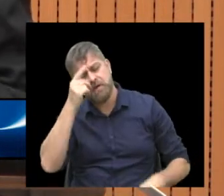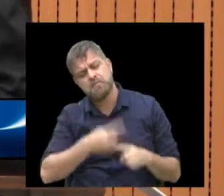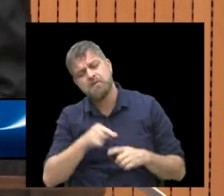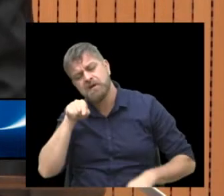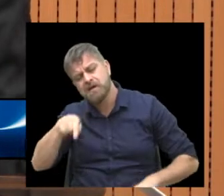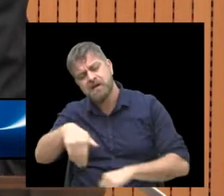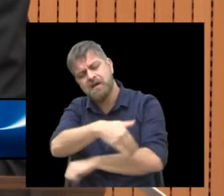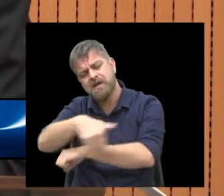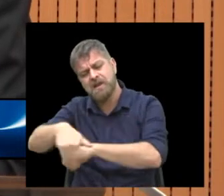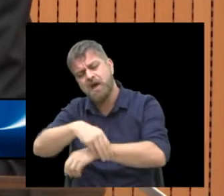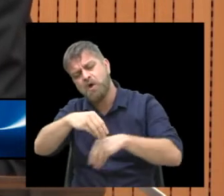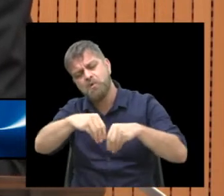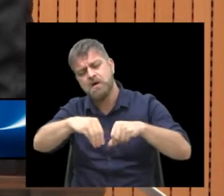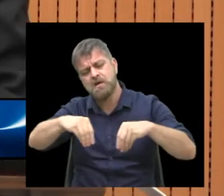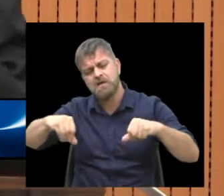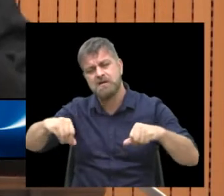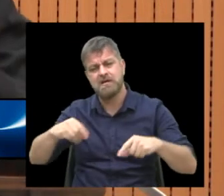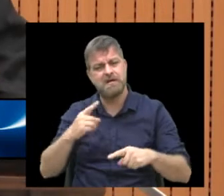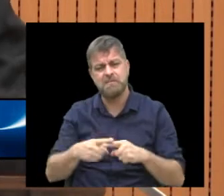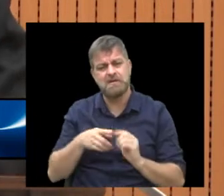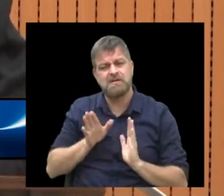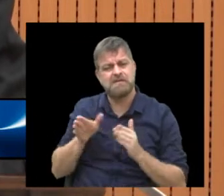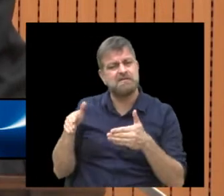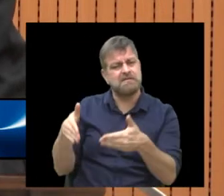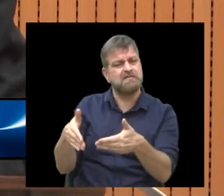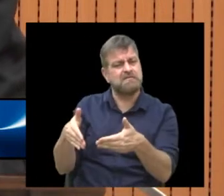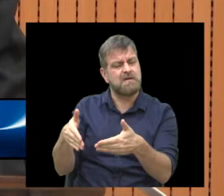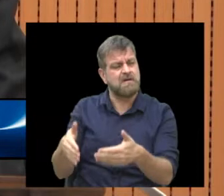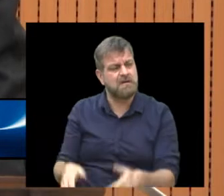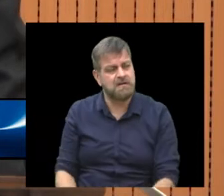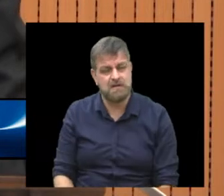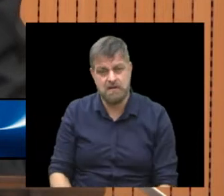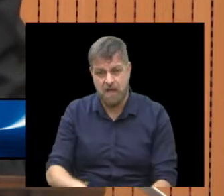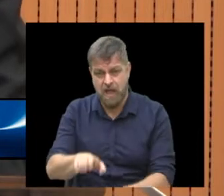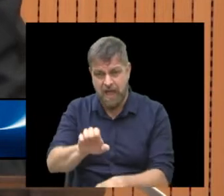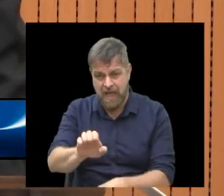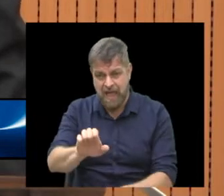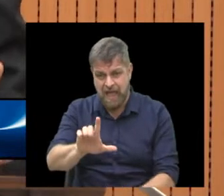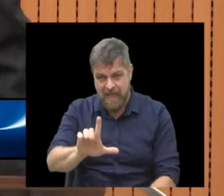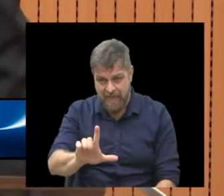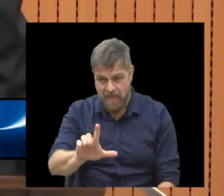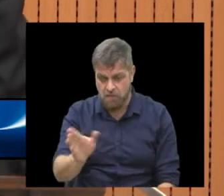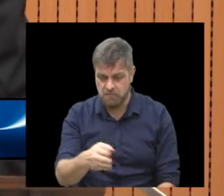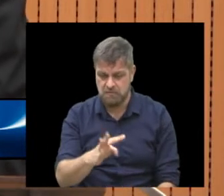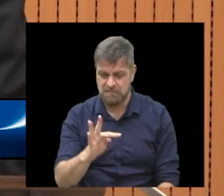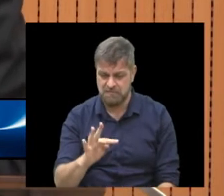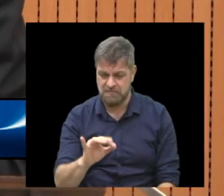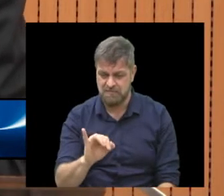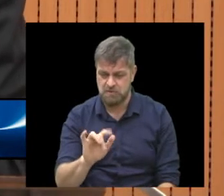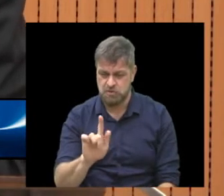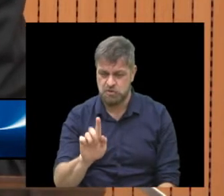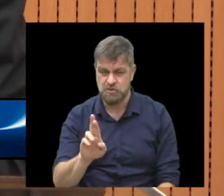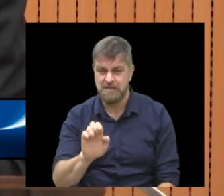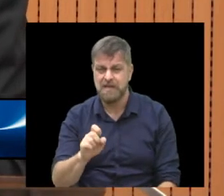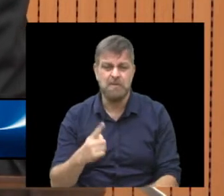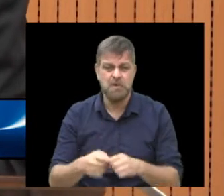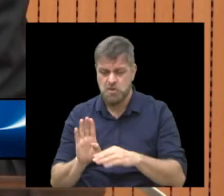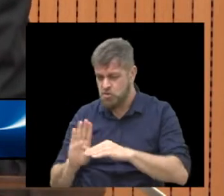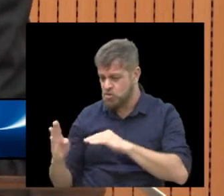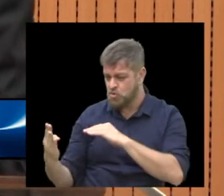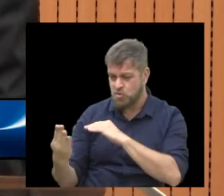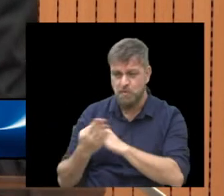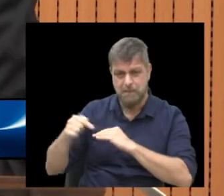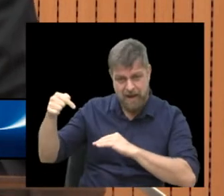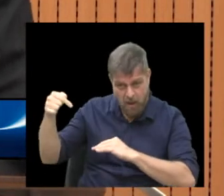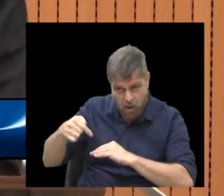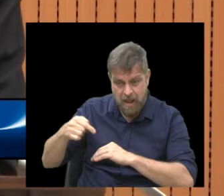o que está acontecendo especificamente na rua El Tigre, uma vez que todo o bairro da Campina Grande, do residencial